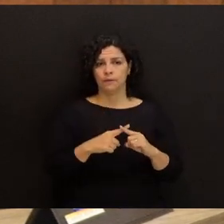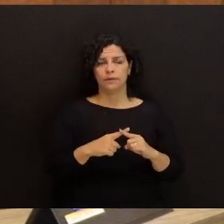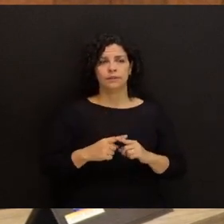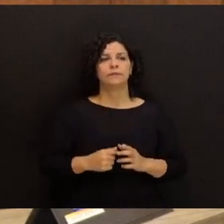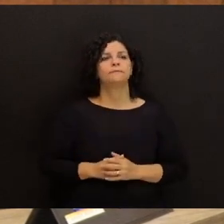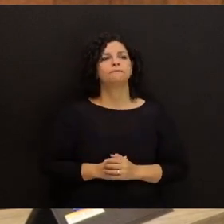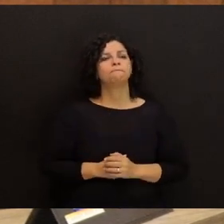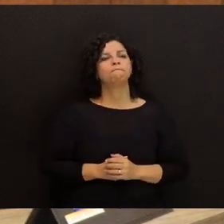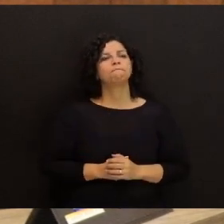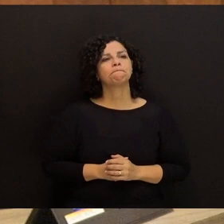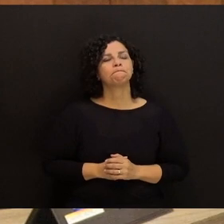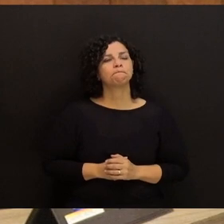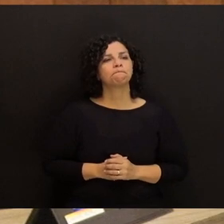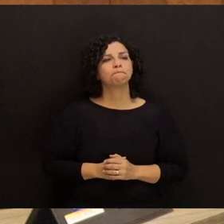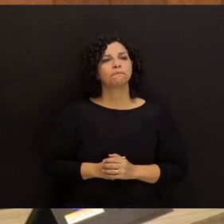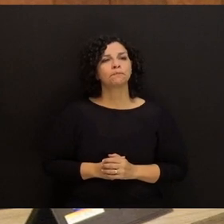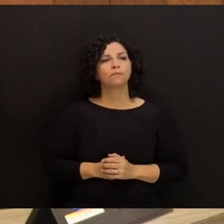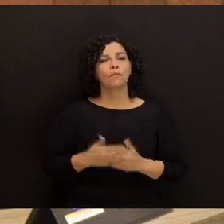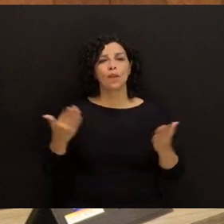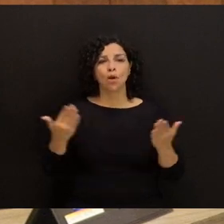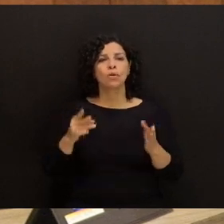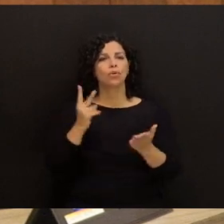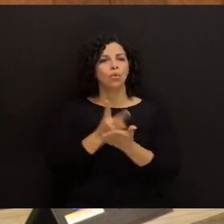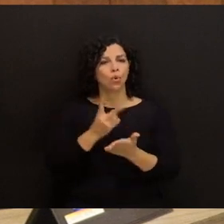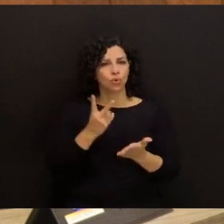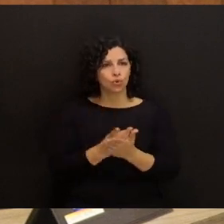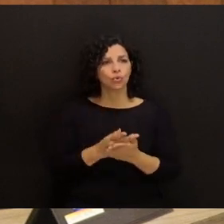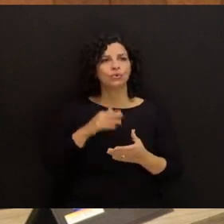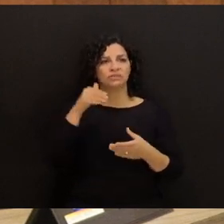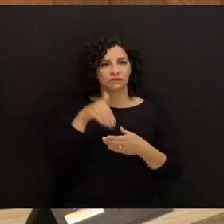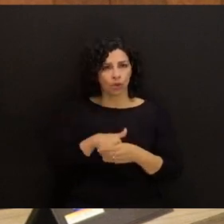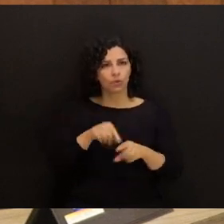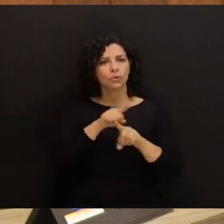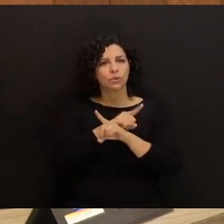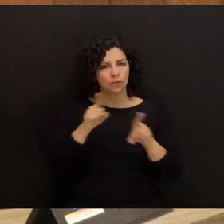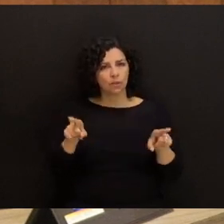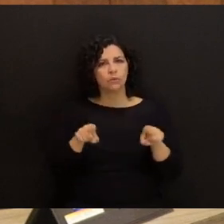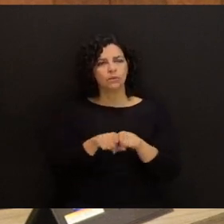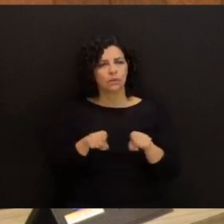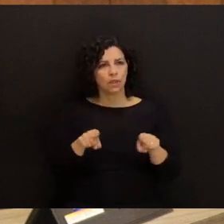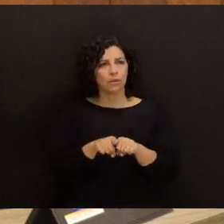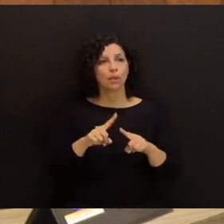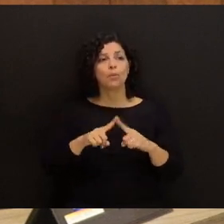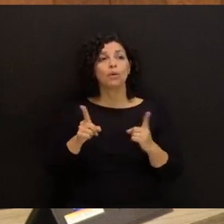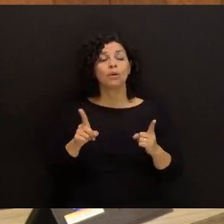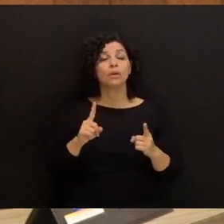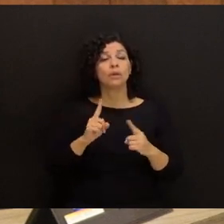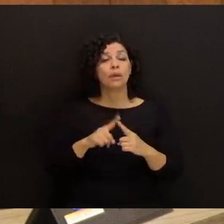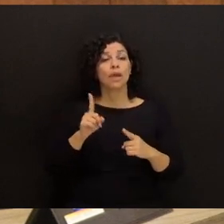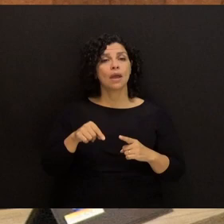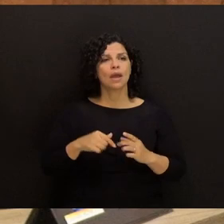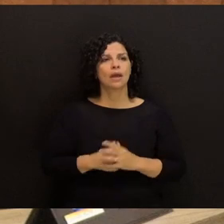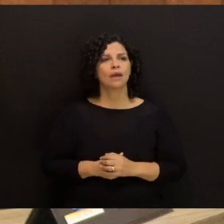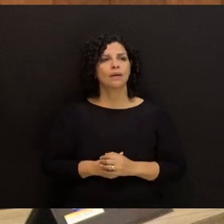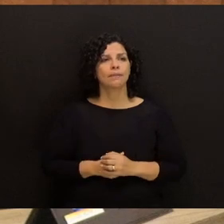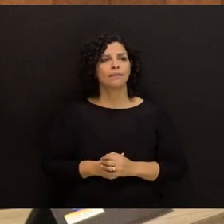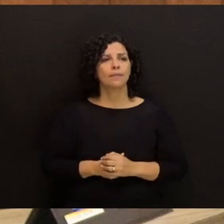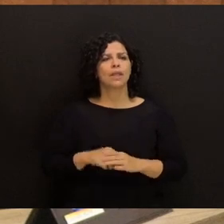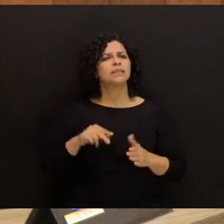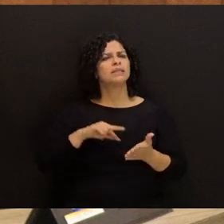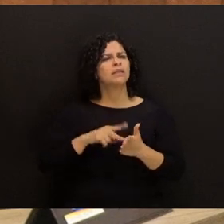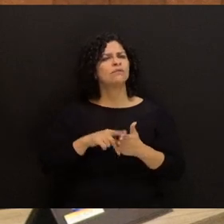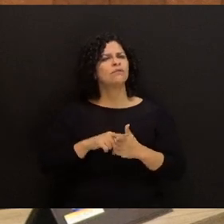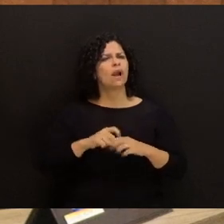no primeiro turno eu vou me manifestar contrariamente hoje como voto é de protesto